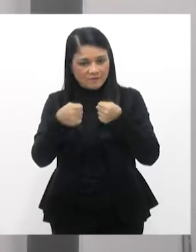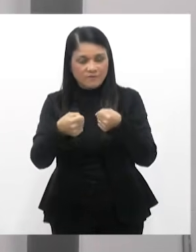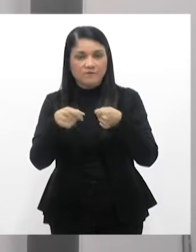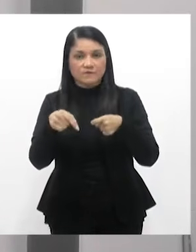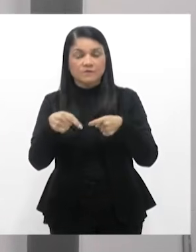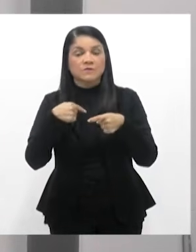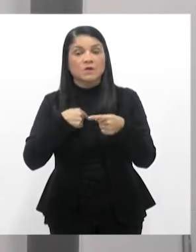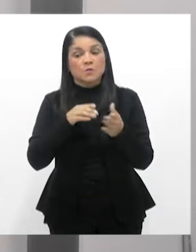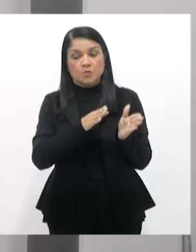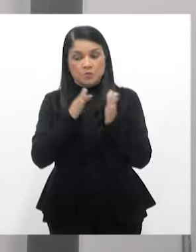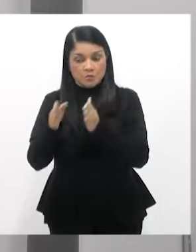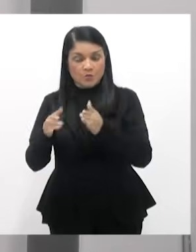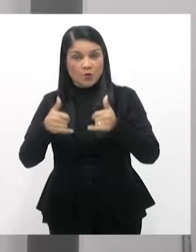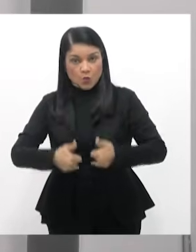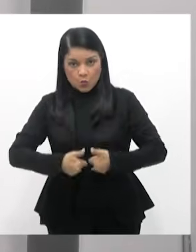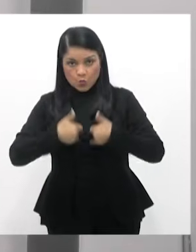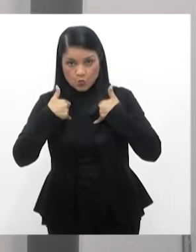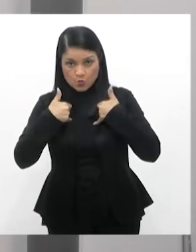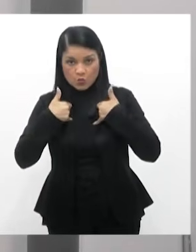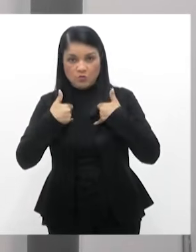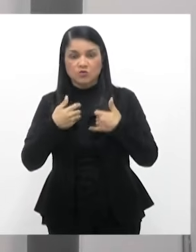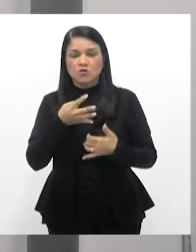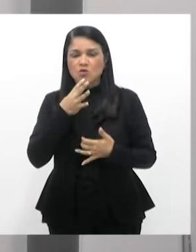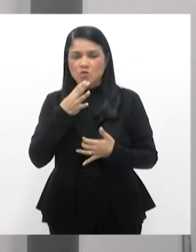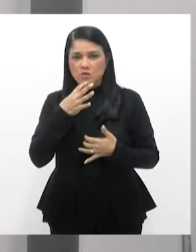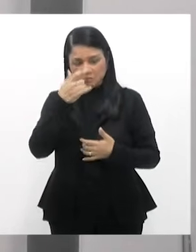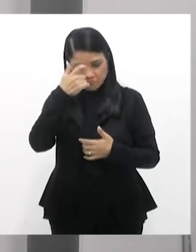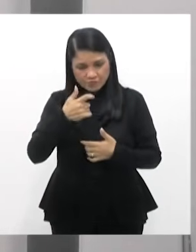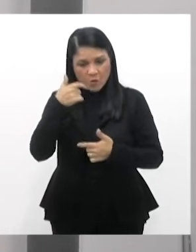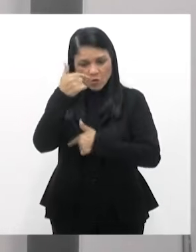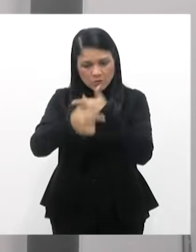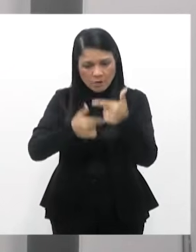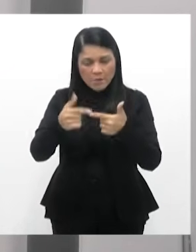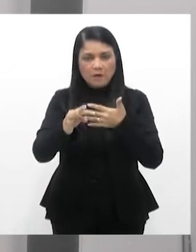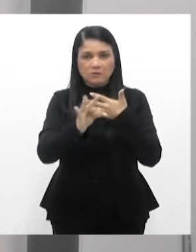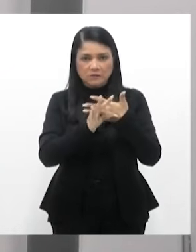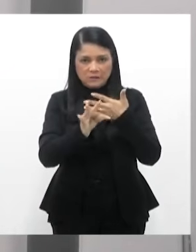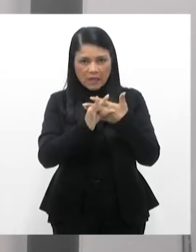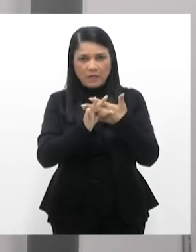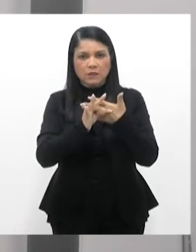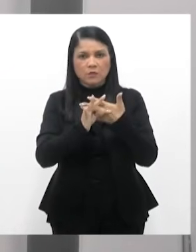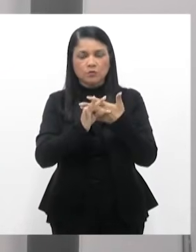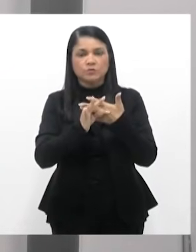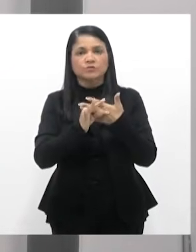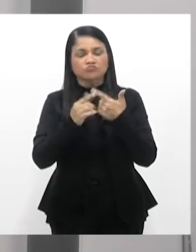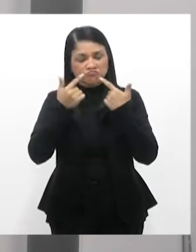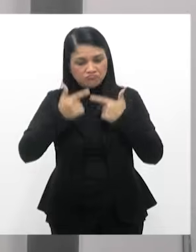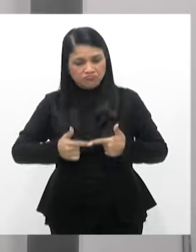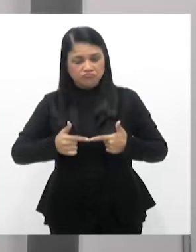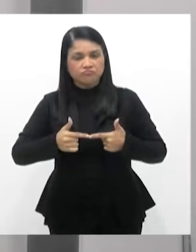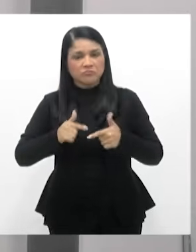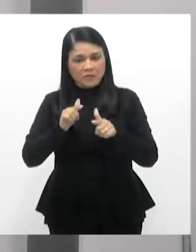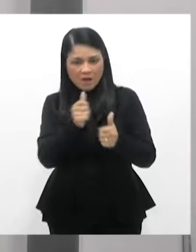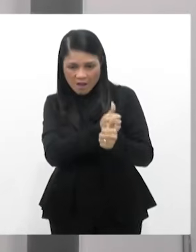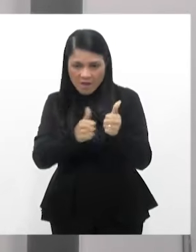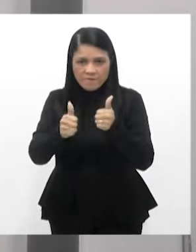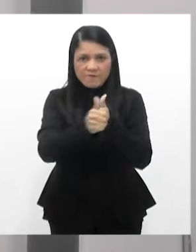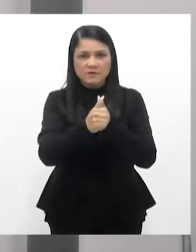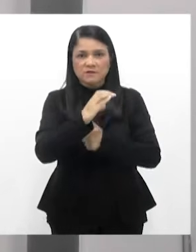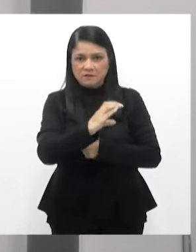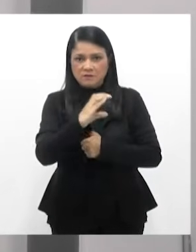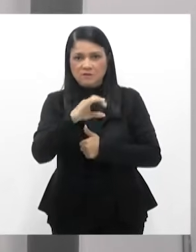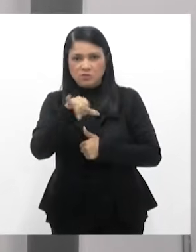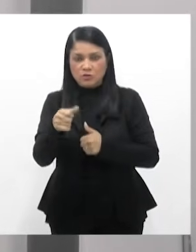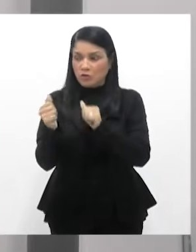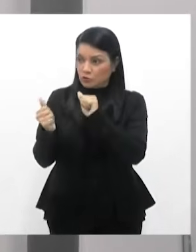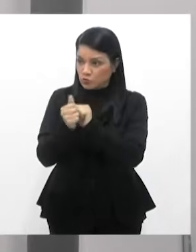também tenho muito orgulho de ser reconhecido pelo trabalho técnico, imparcial e isonômico que tenho feito à frente da CCJ, junto com